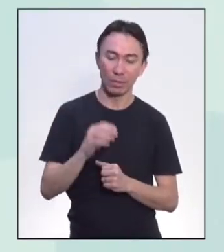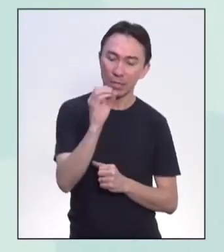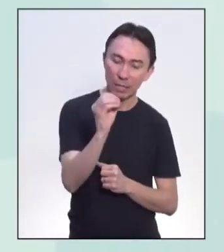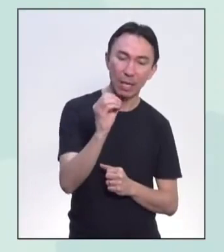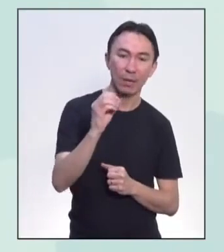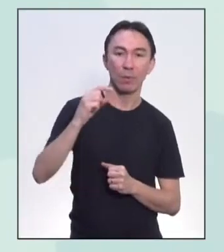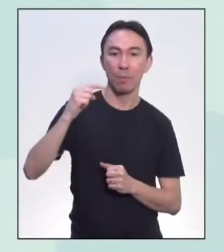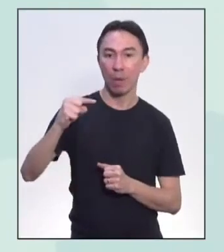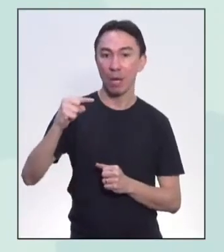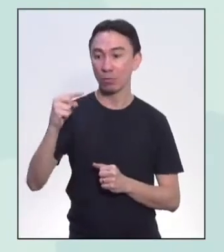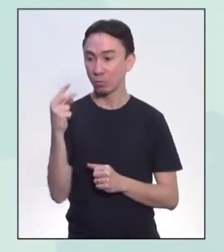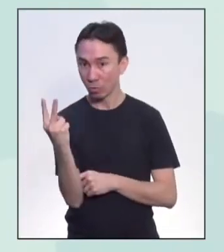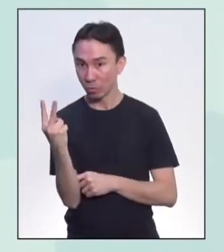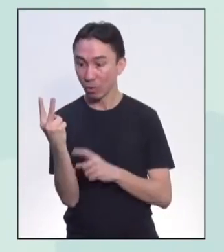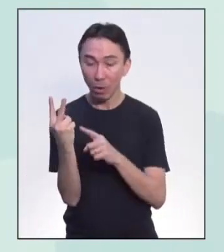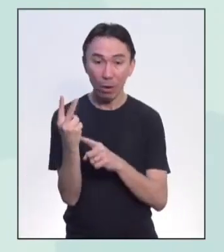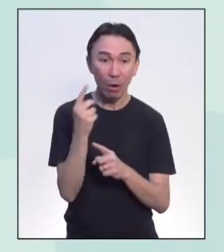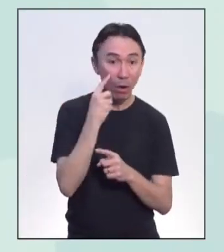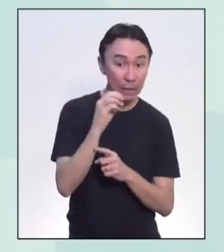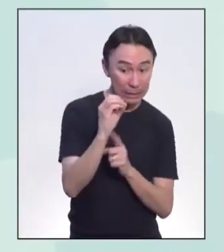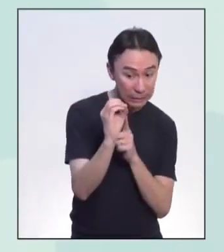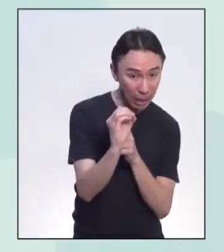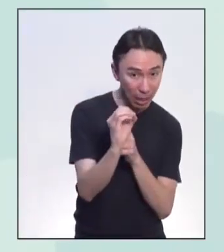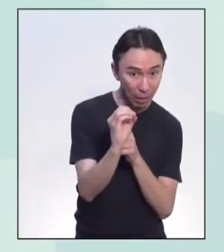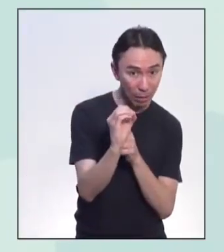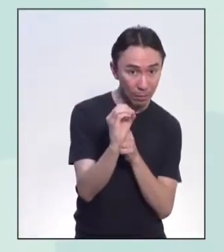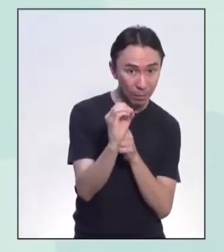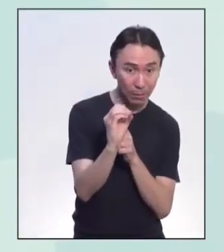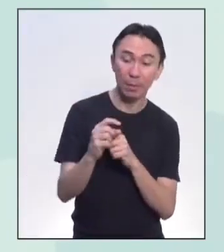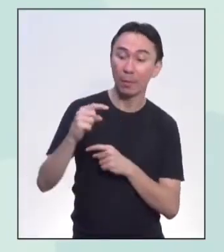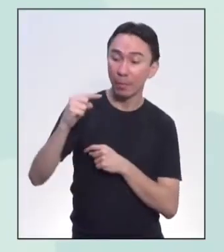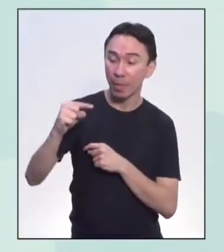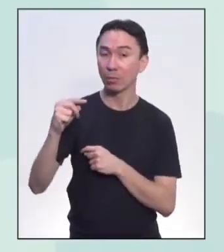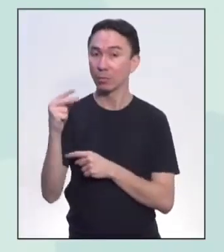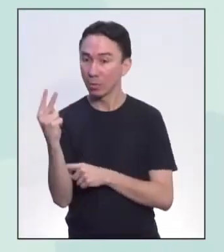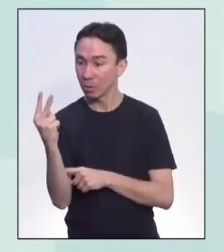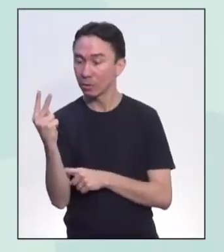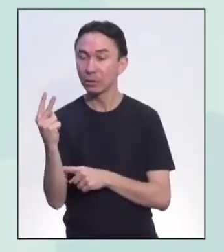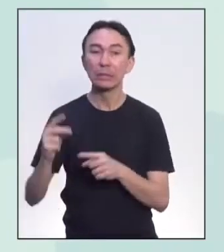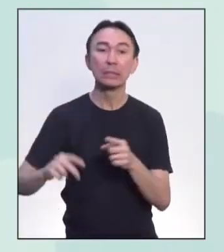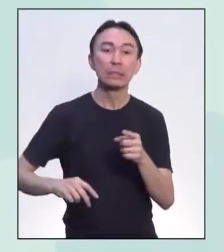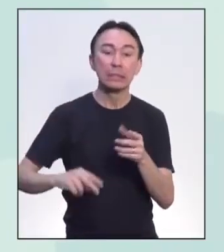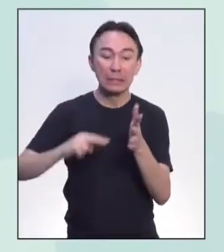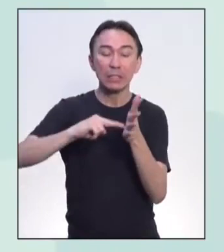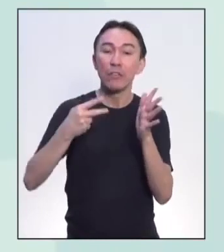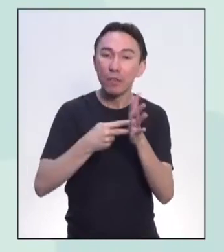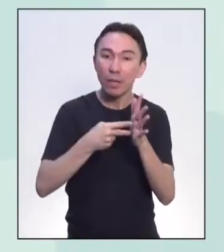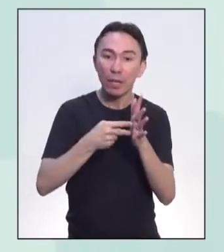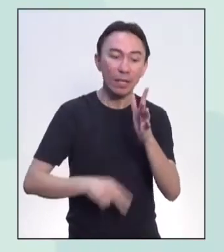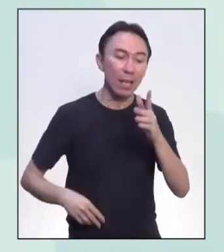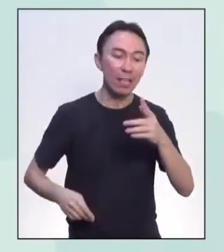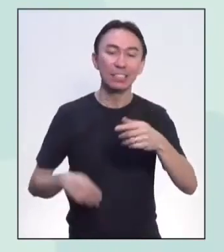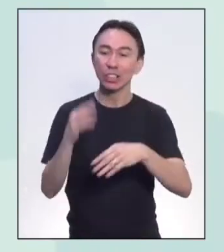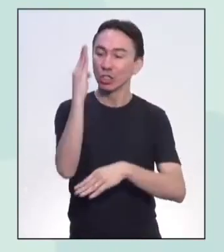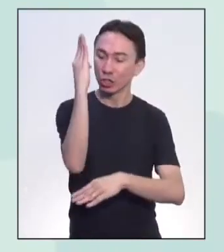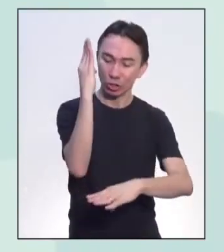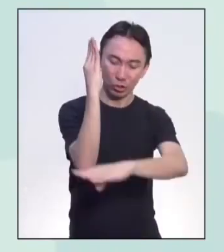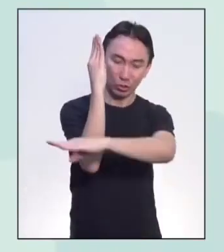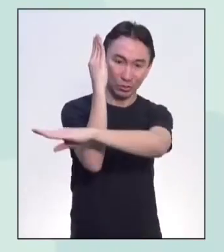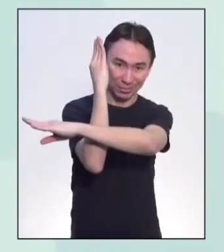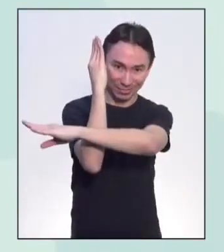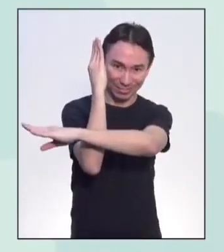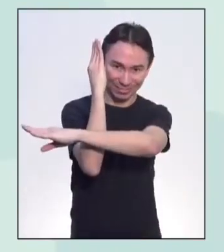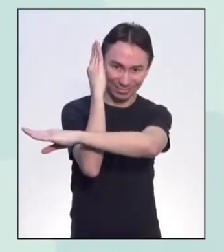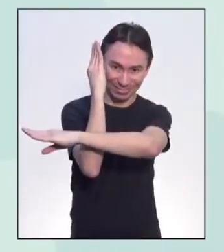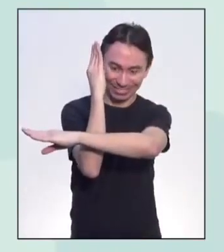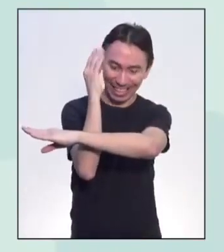menos 2. Olha, esse 0 e menos 2 significa que foi em cima do eixo, certo? Em cima de qual eixo? Como a gente